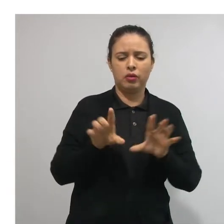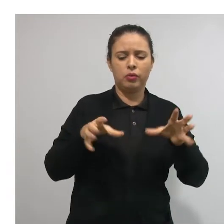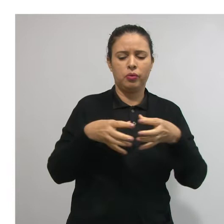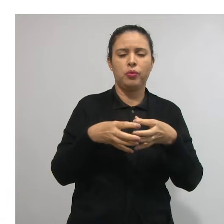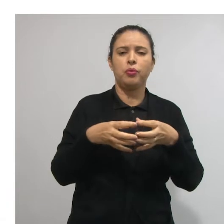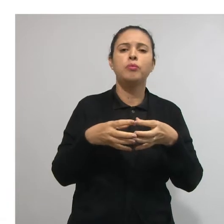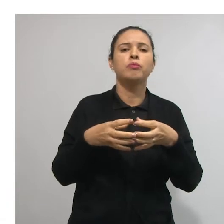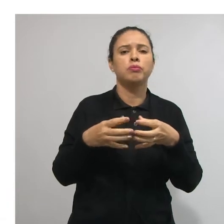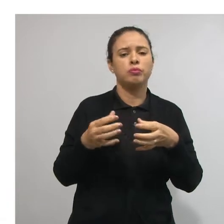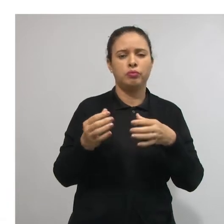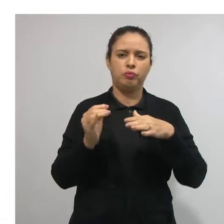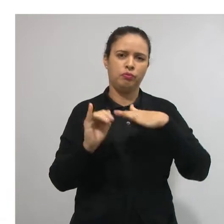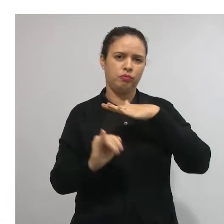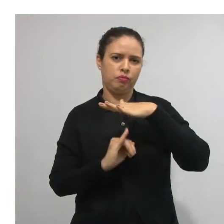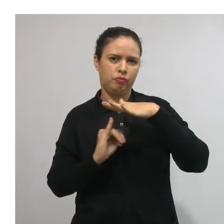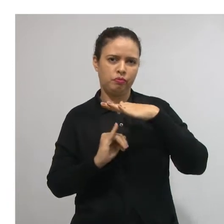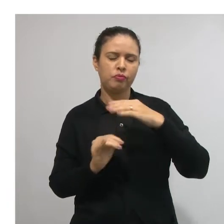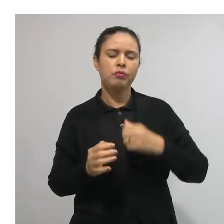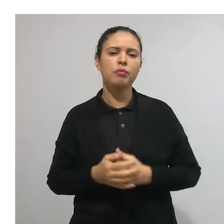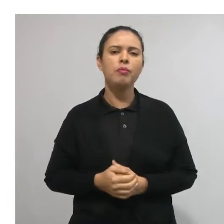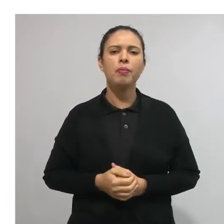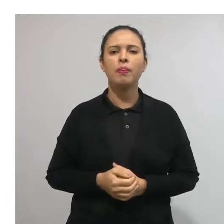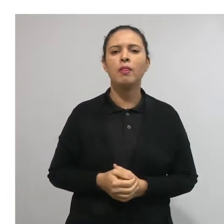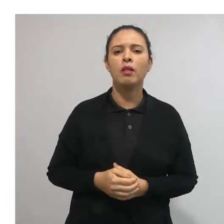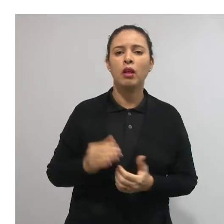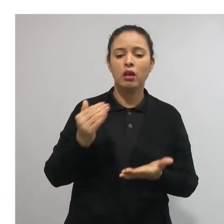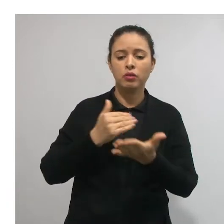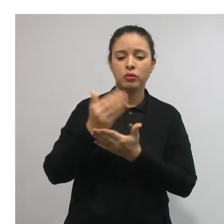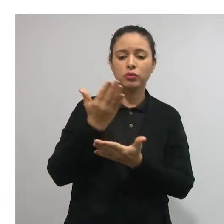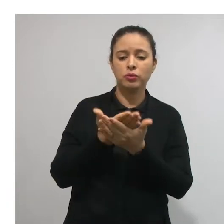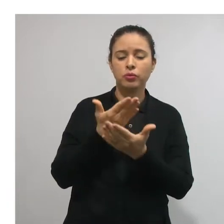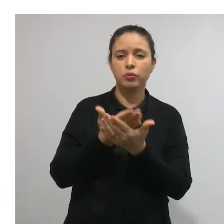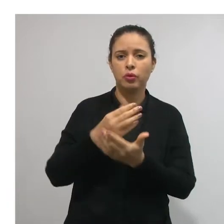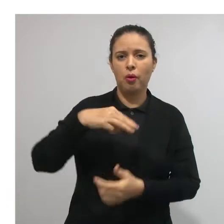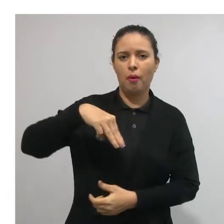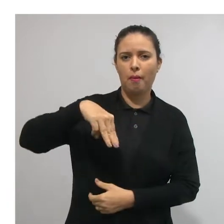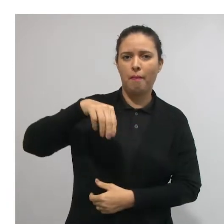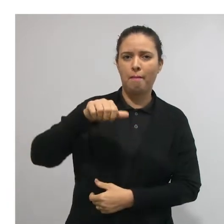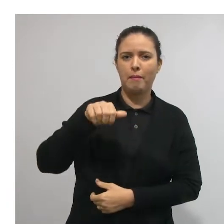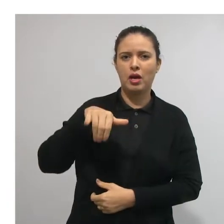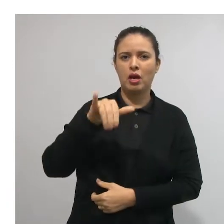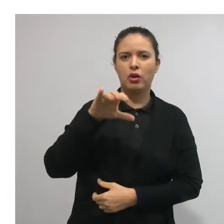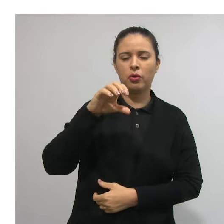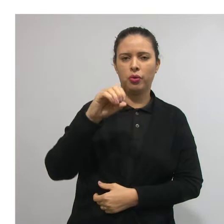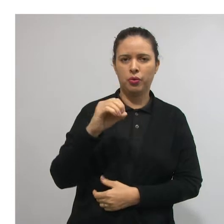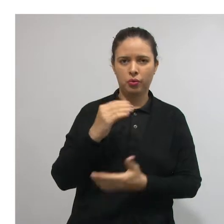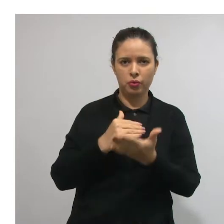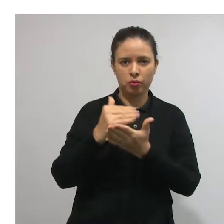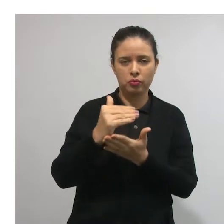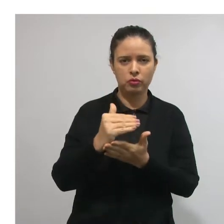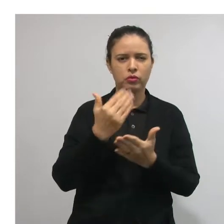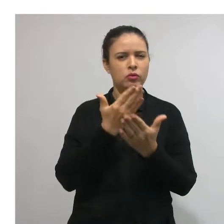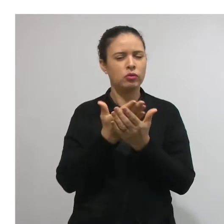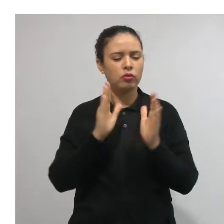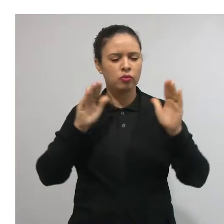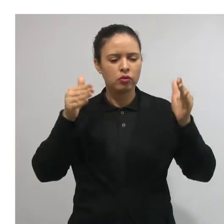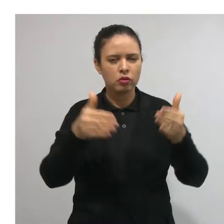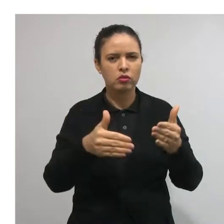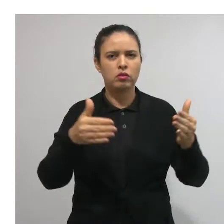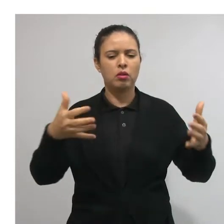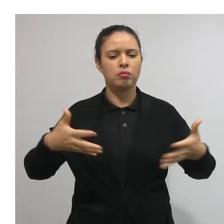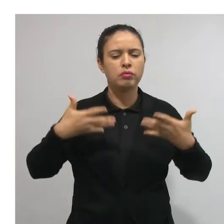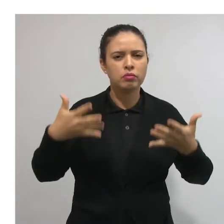informais, tá? A partir dos estudos de Elton Maio, né, surgiram aí os estudos voltados para a motivação,